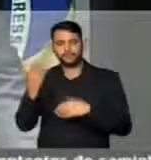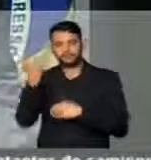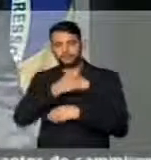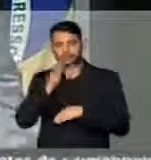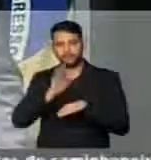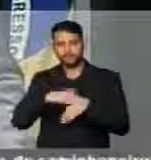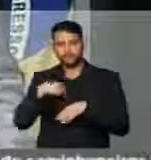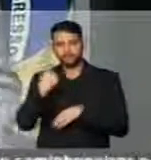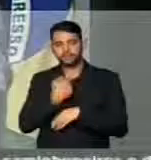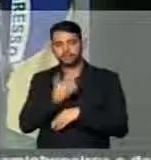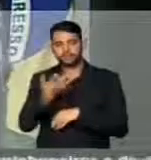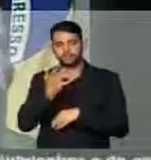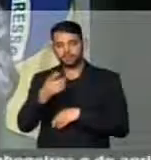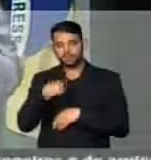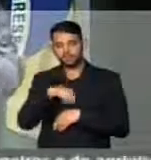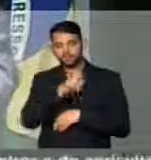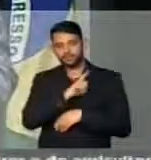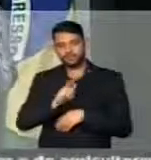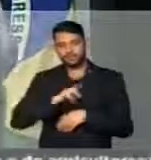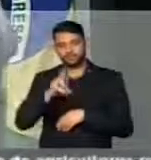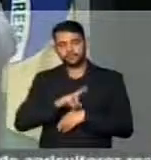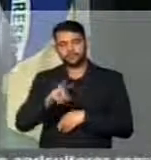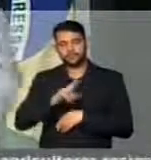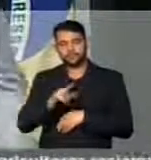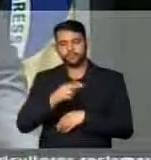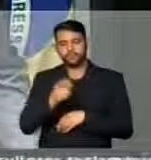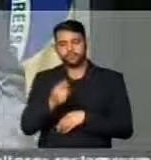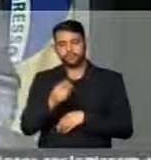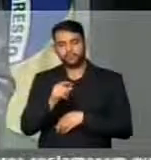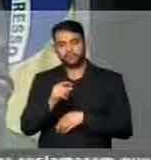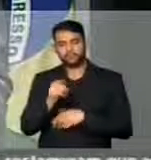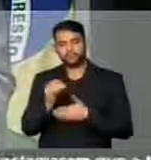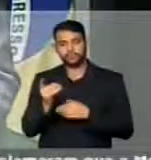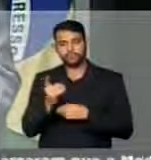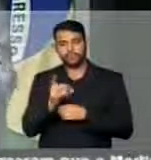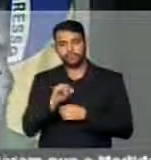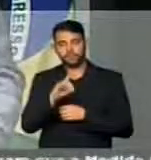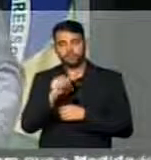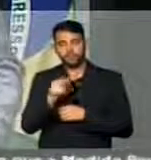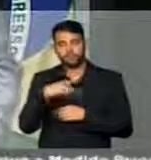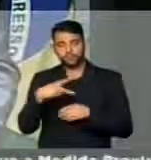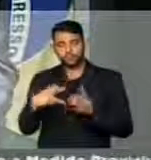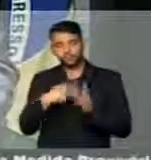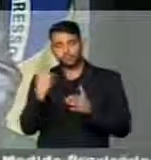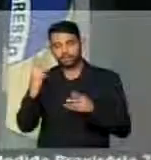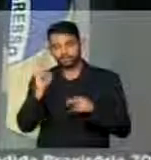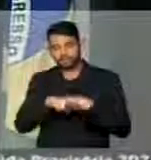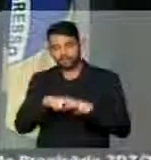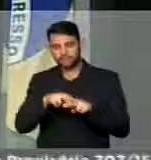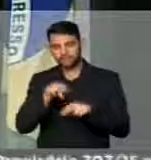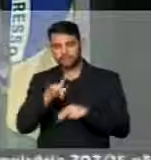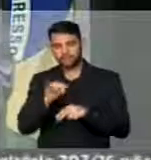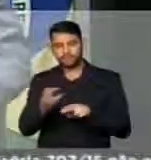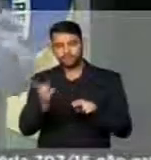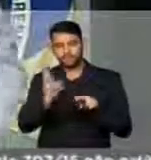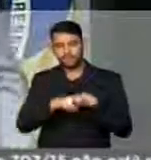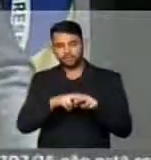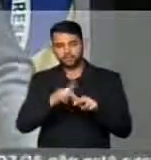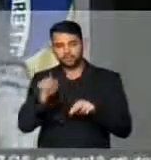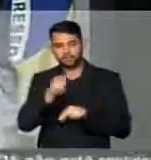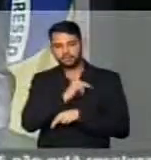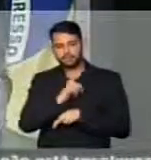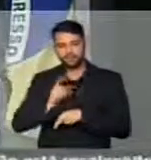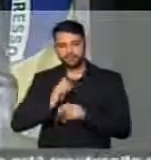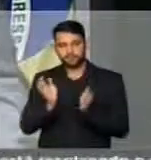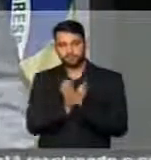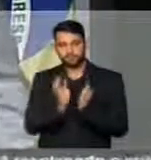mais que a gente quer de que esse governo utilizou dinheiro de Caixa 2 na sua reeleição? O tesoureiro está preso, o marqueteiro está preso, o ex-presidente